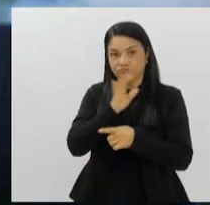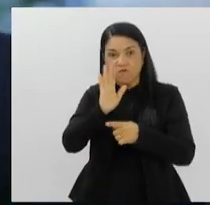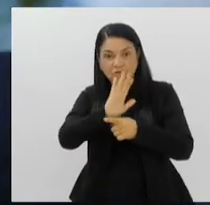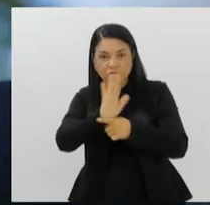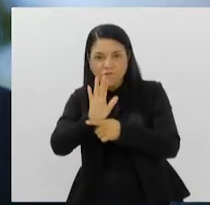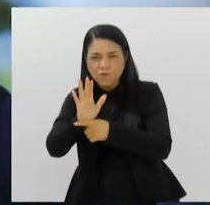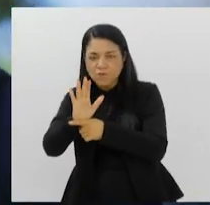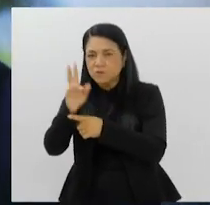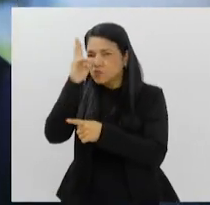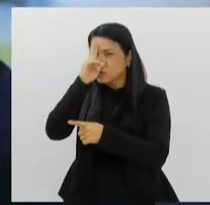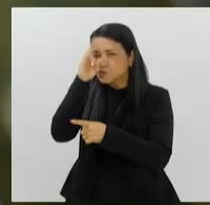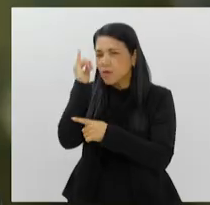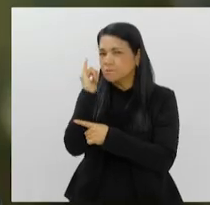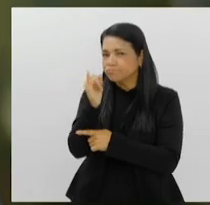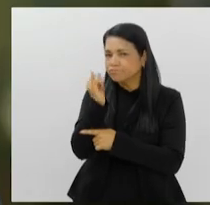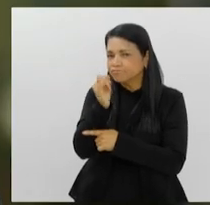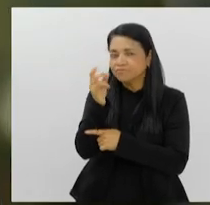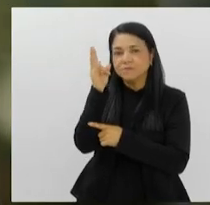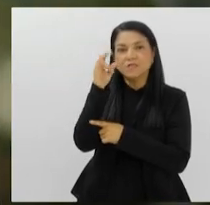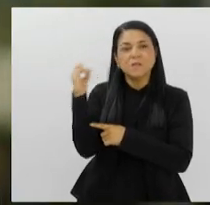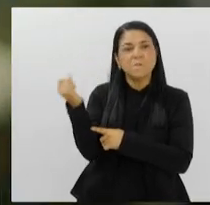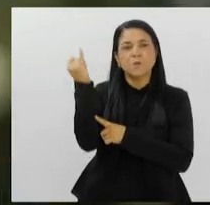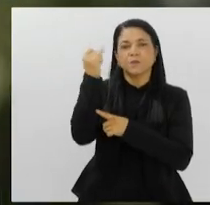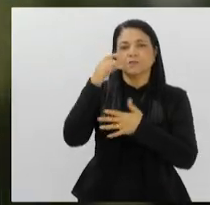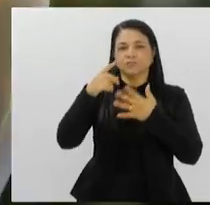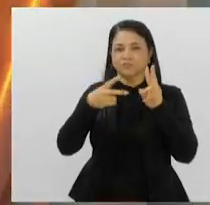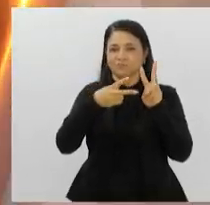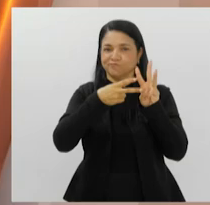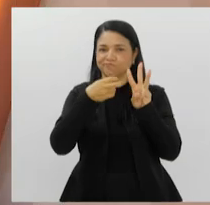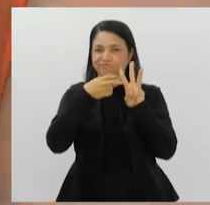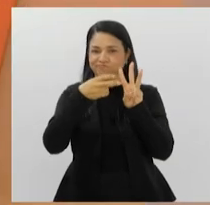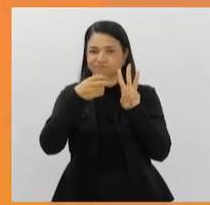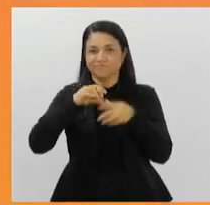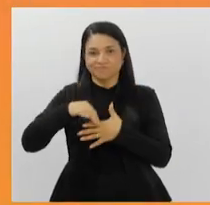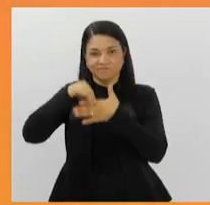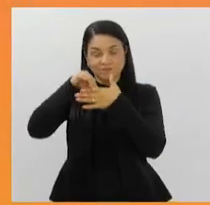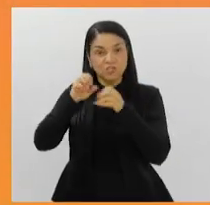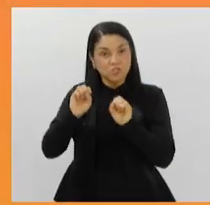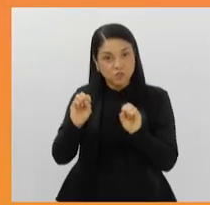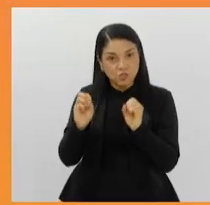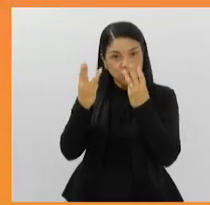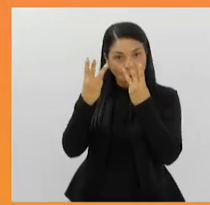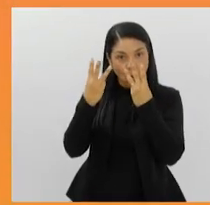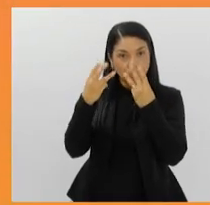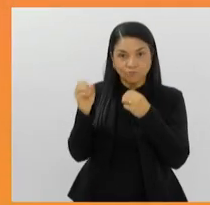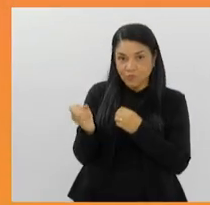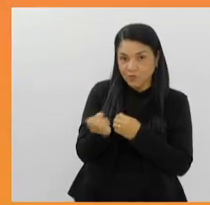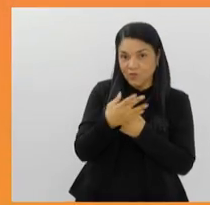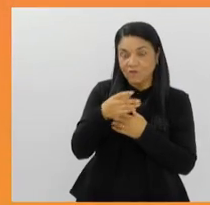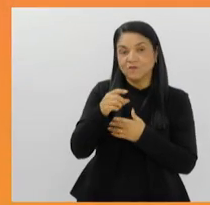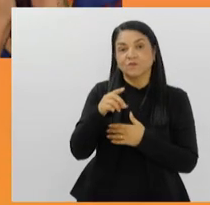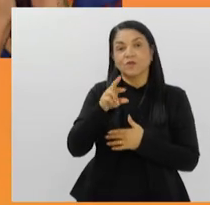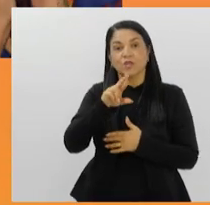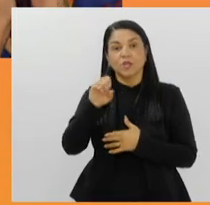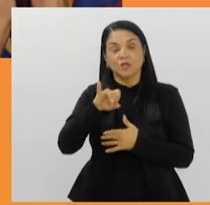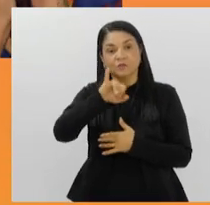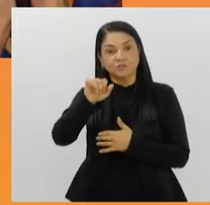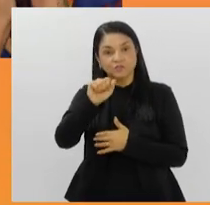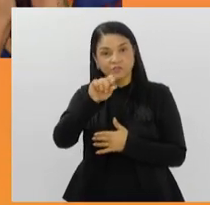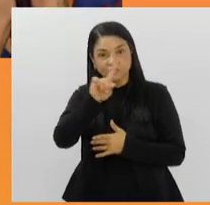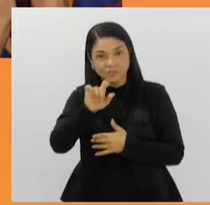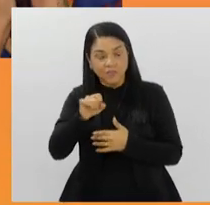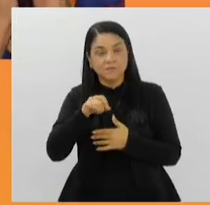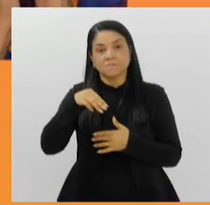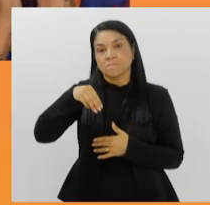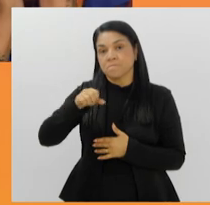história de um dos mais importantes líderes indígenas do Brasil. Show inédito reúne no Rio Jazz Fest Marcelo